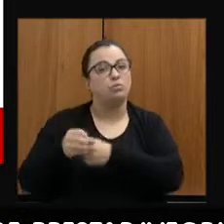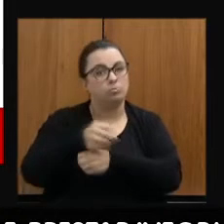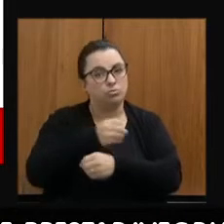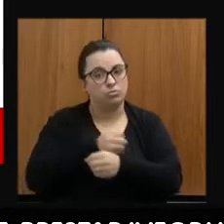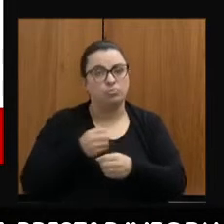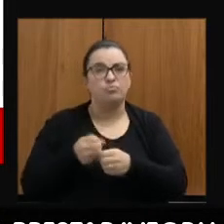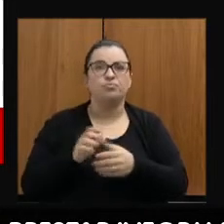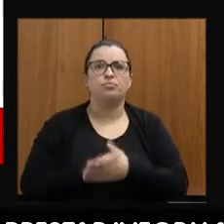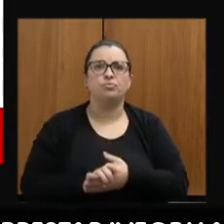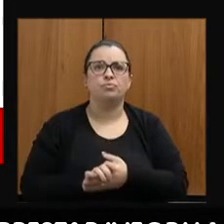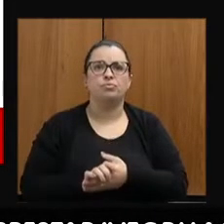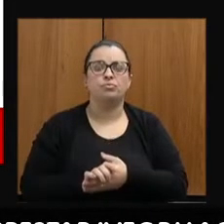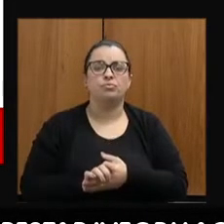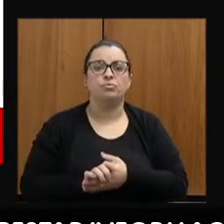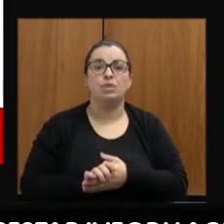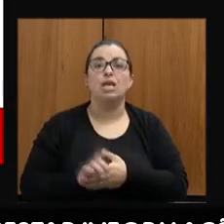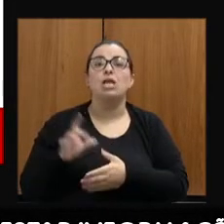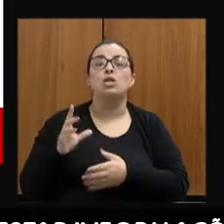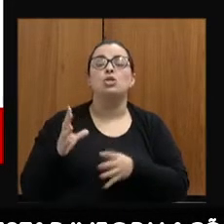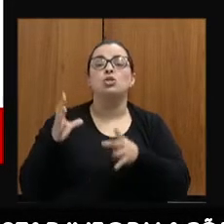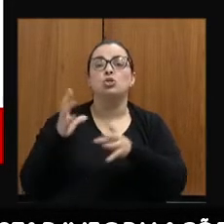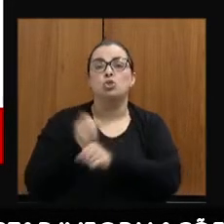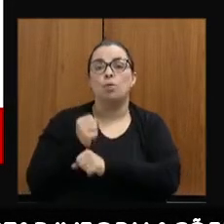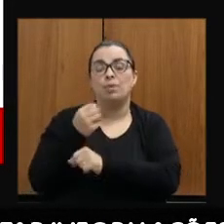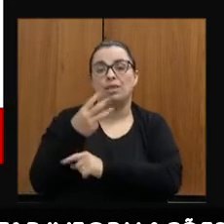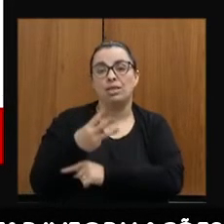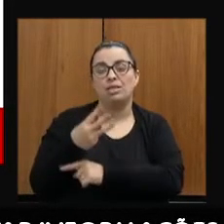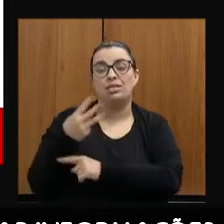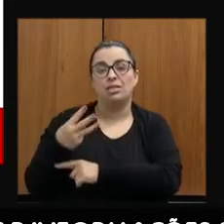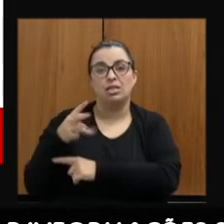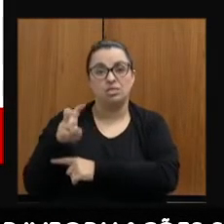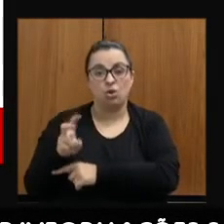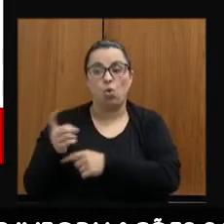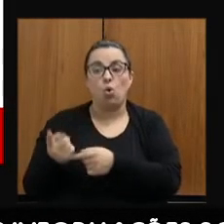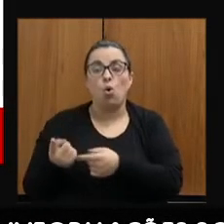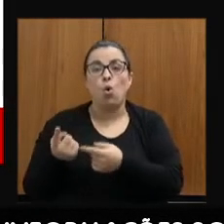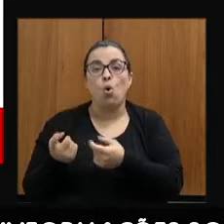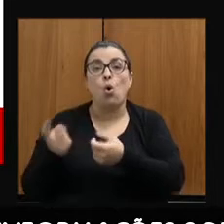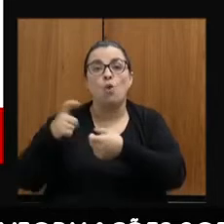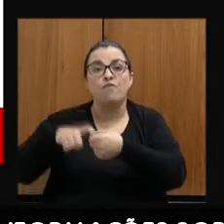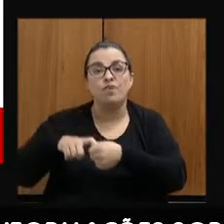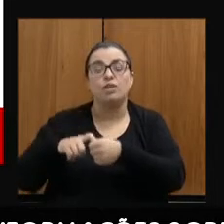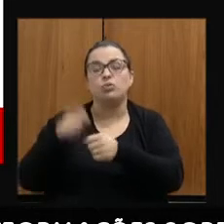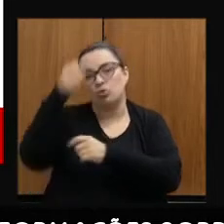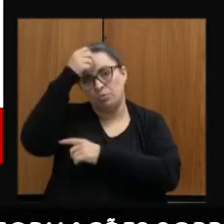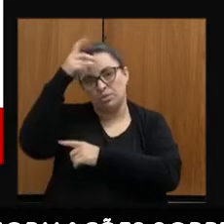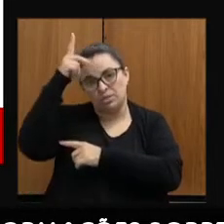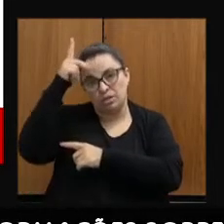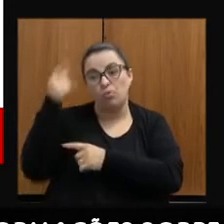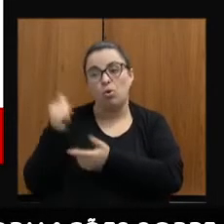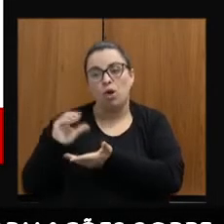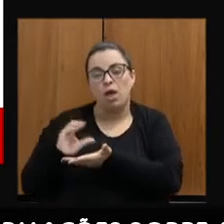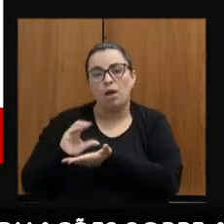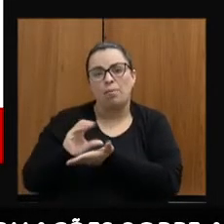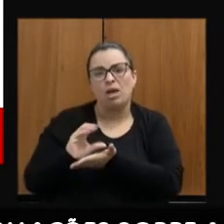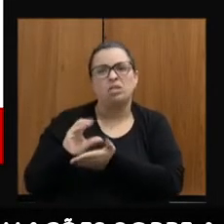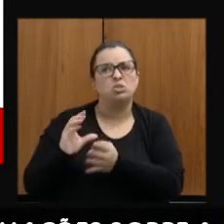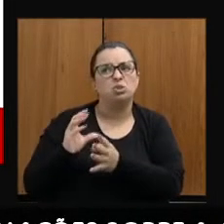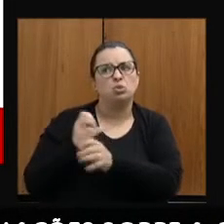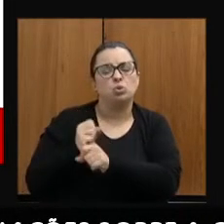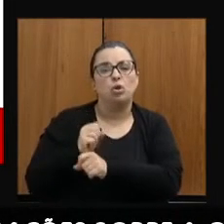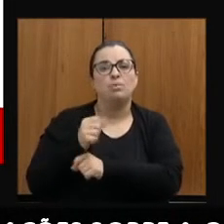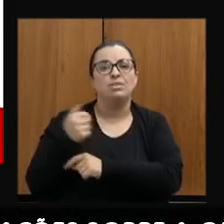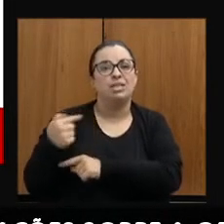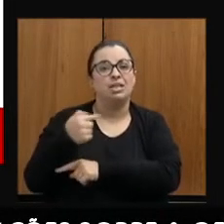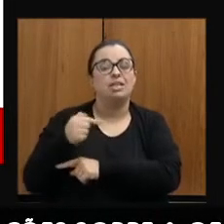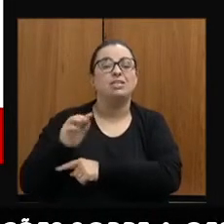celebração de 335 convênios com municípios com o preço da ordem de 77 milhões ou